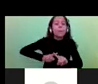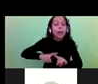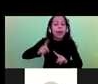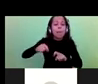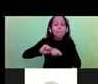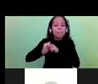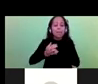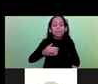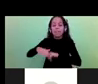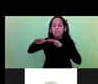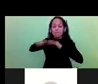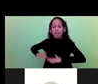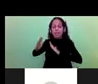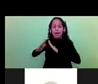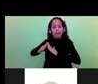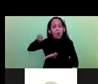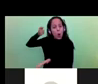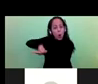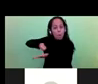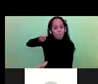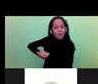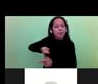do isolamento necessário?